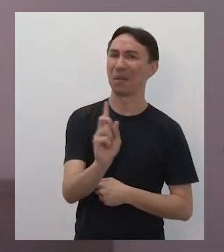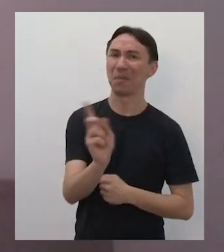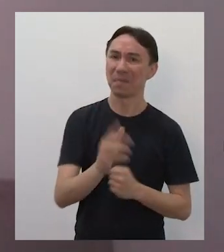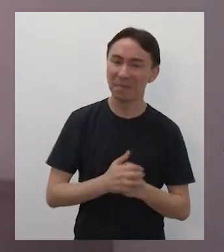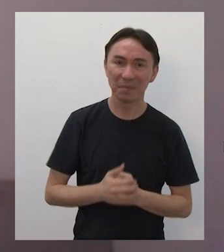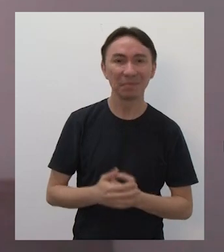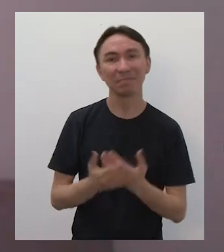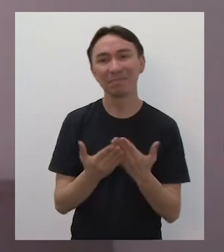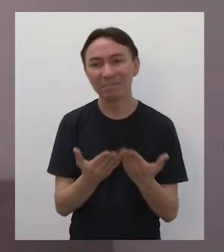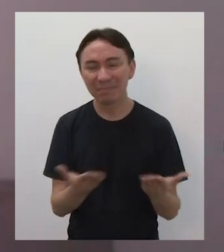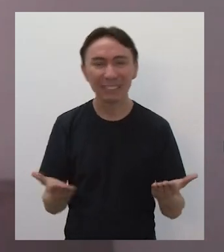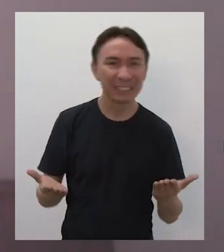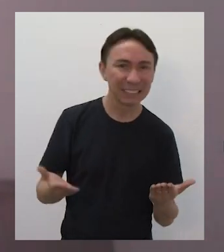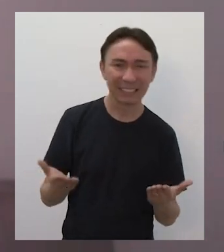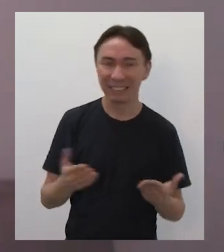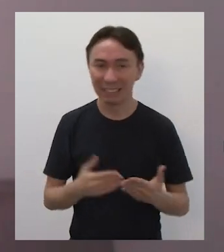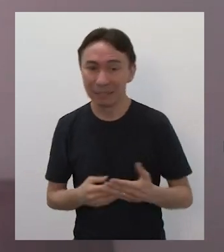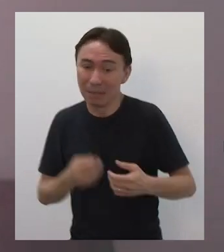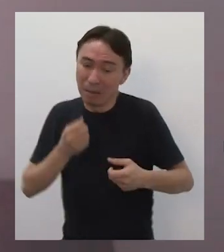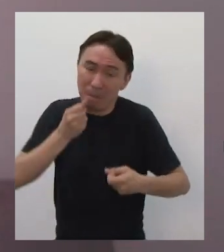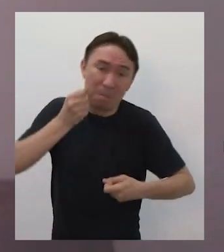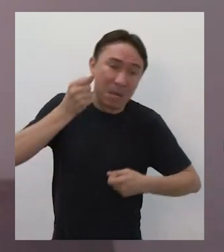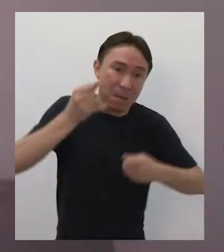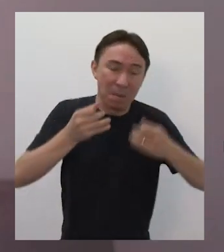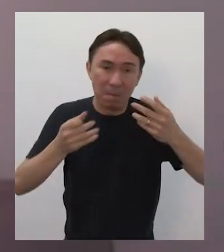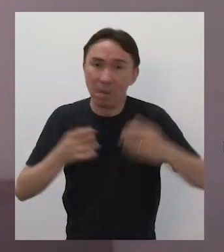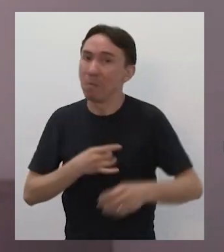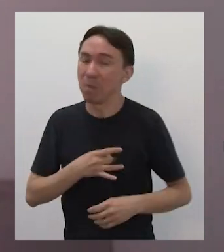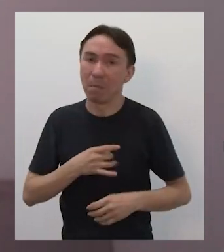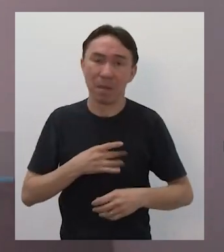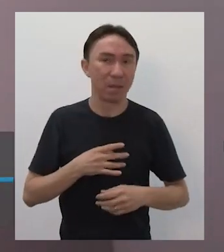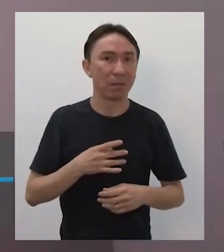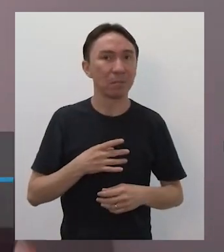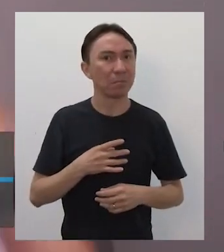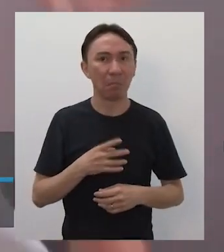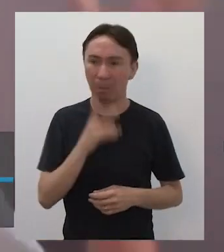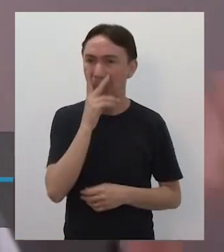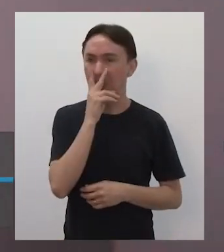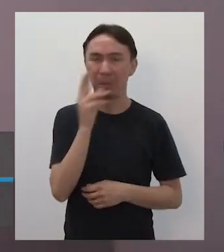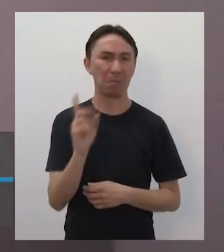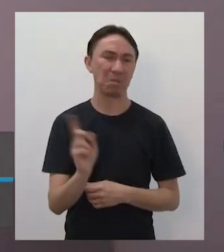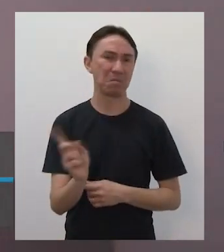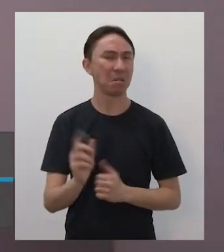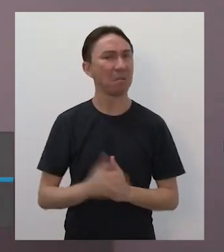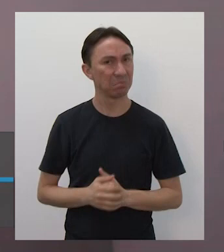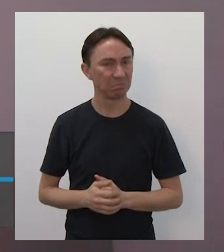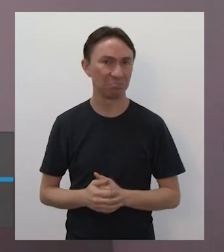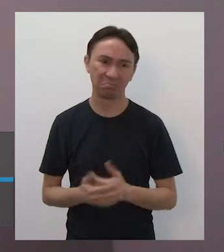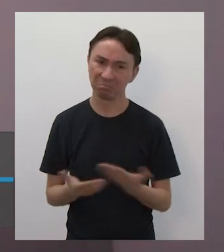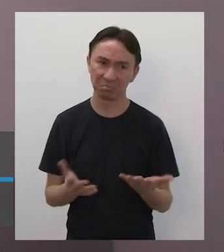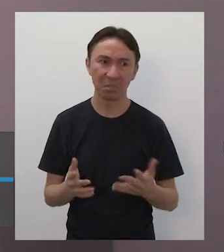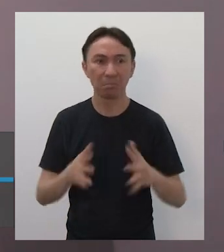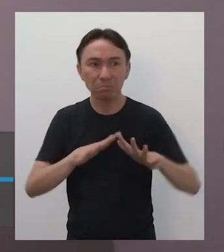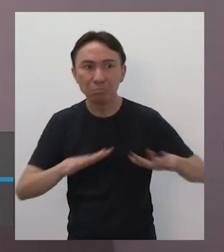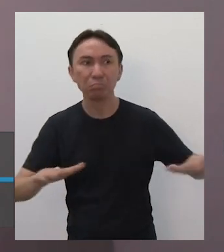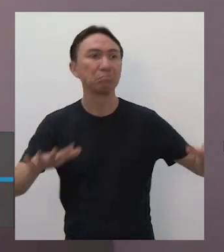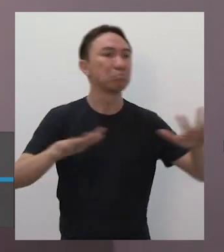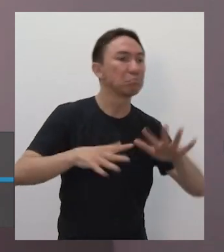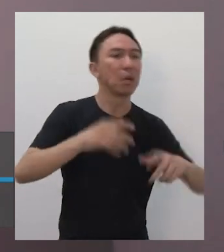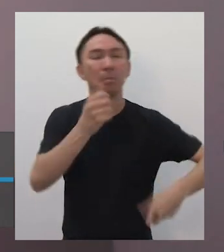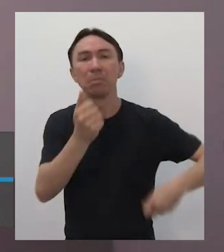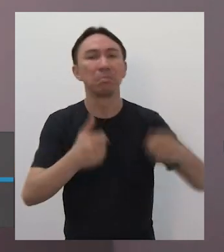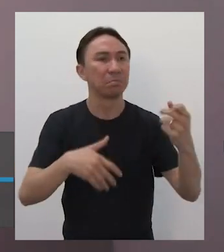estava assim com receio de falar para para um público tão grande. Muito legal